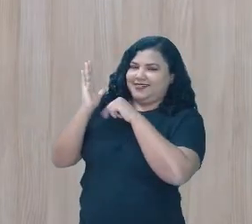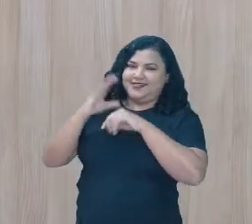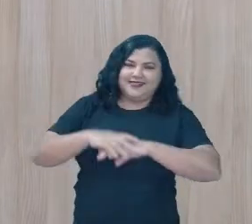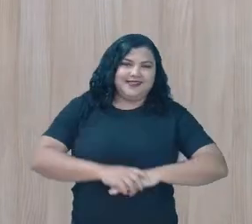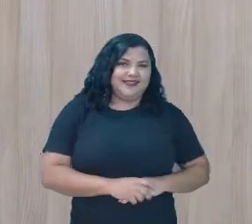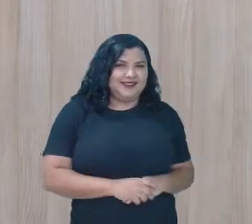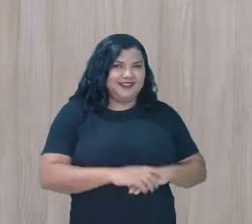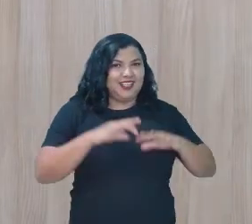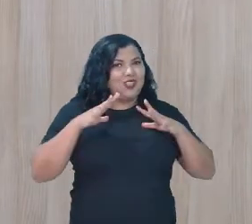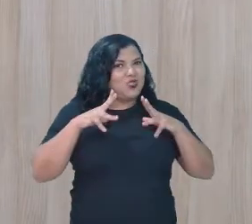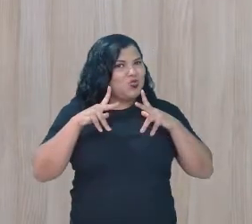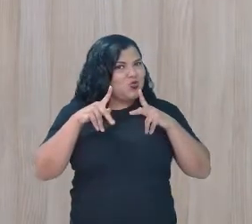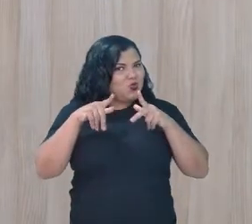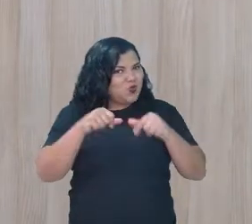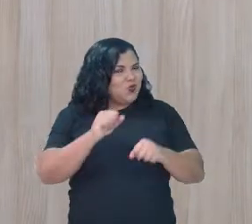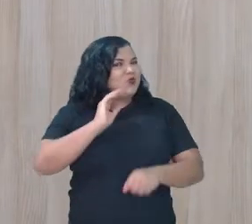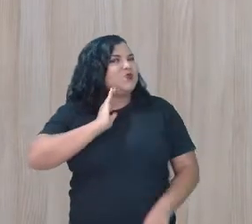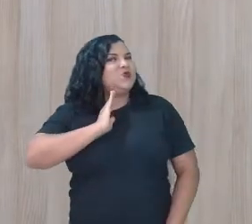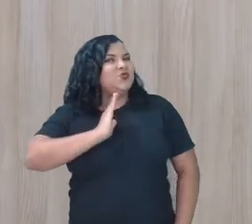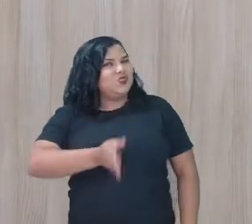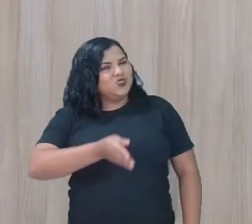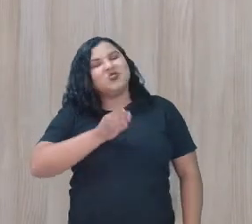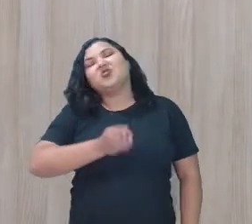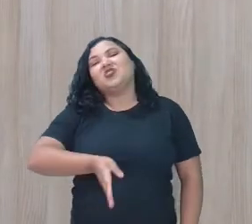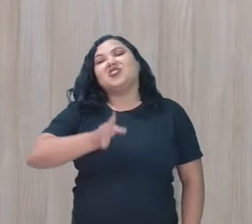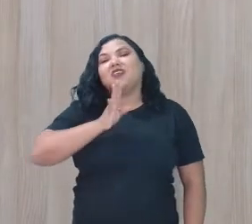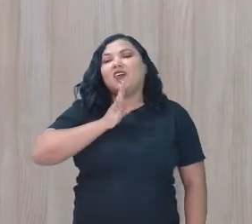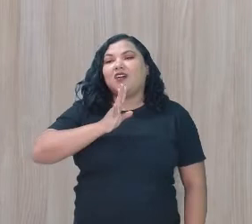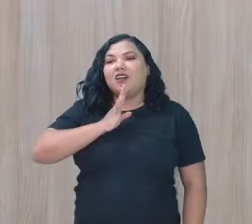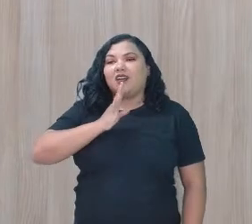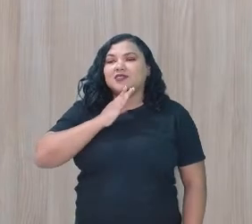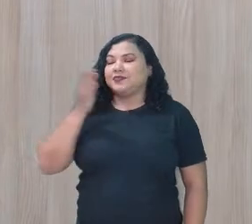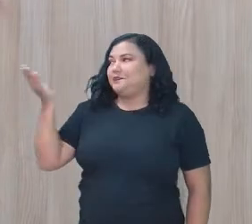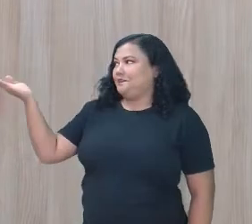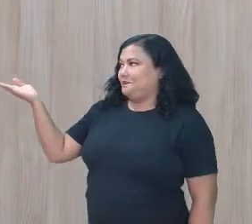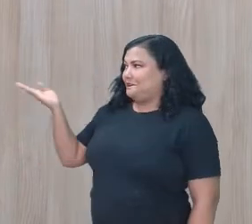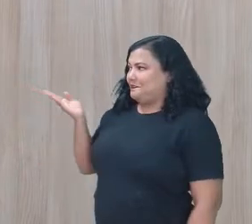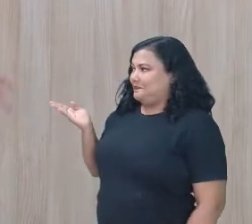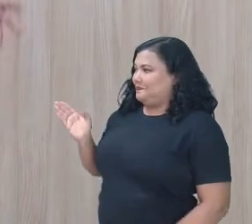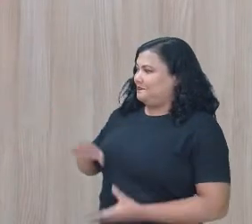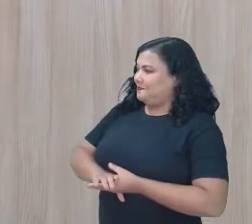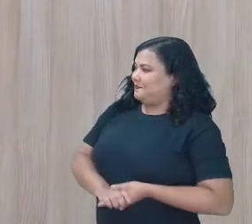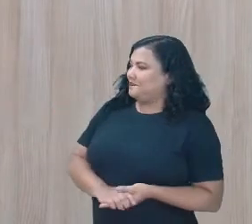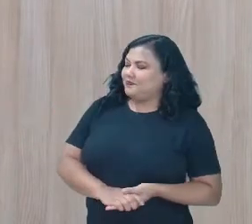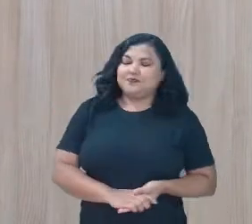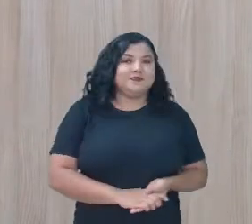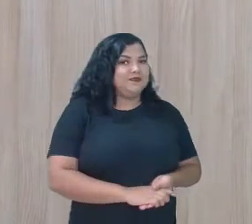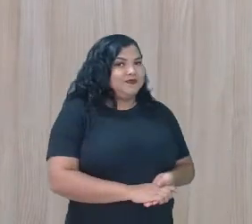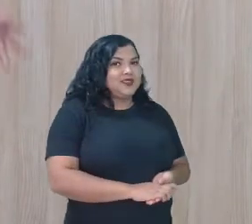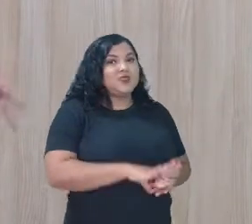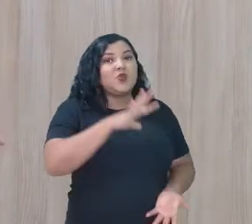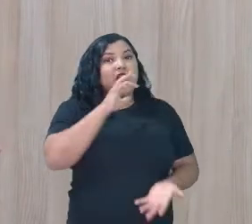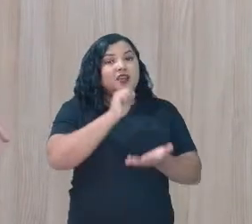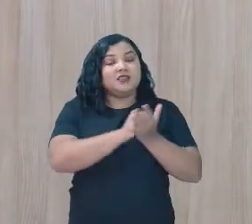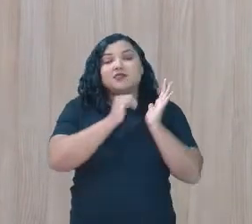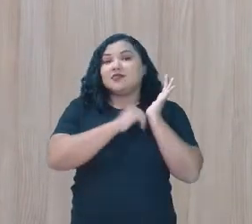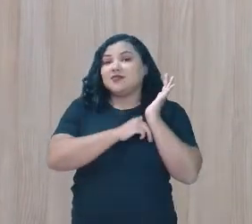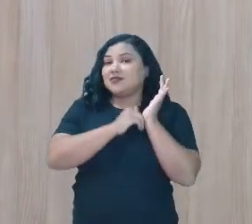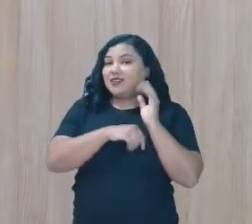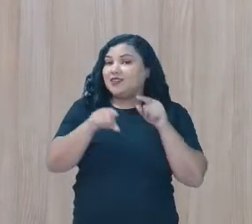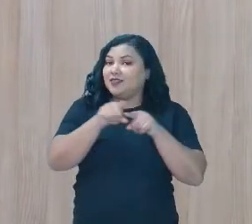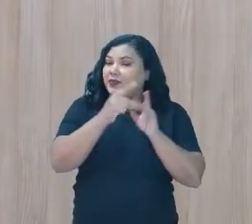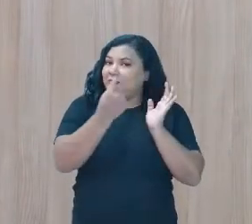Todo mundo aí já está enturmado, tá? Colocando aí o seu login, a sua senha lá no nosso